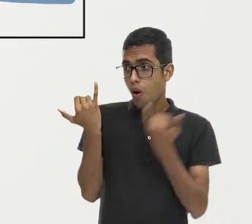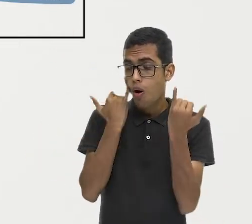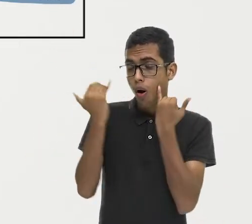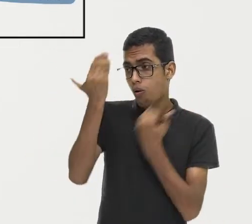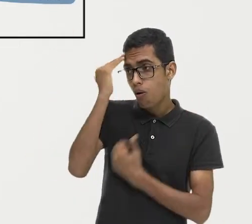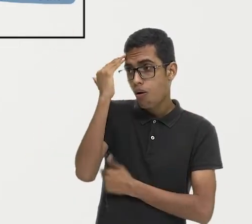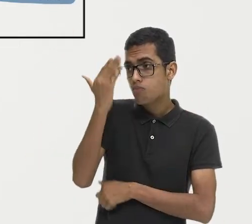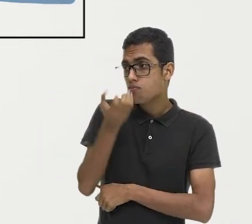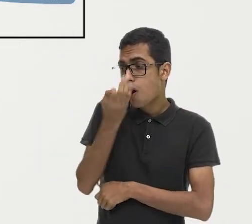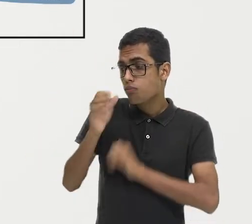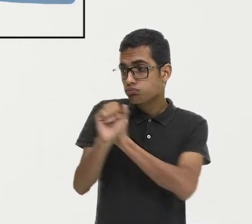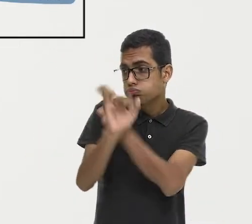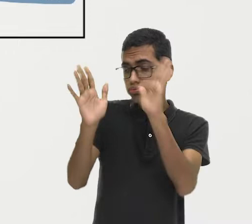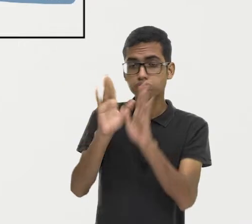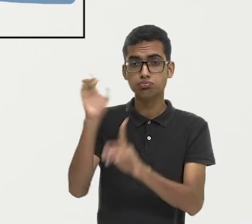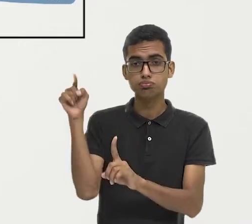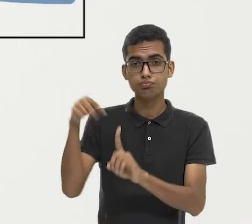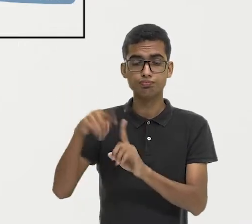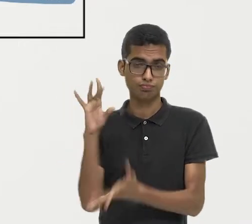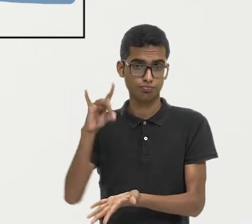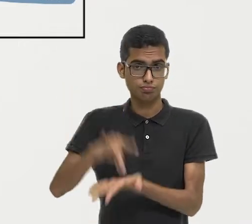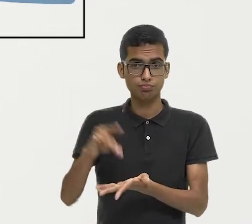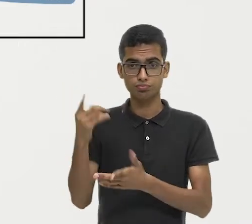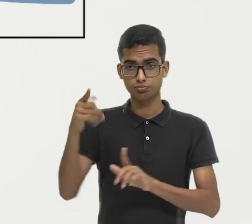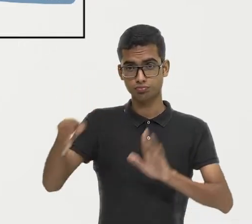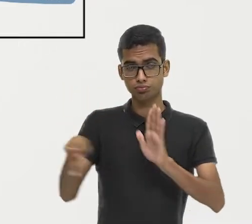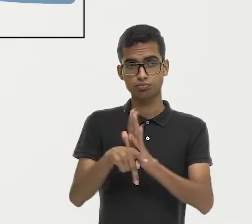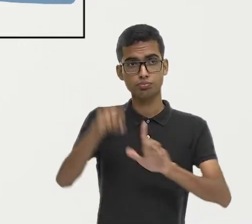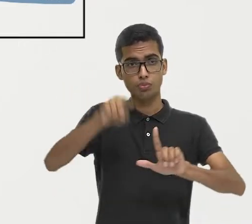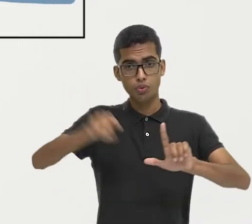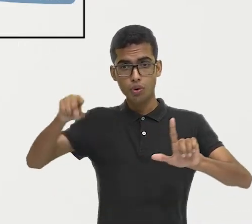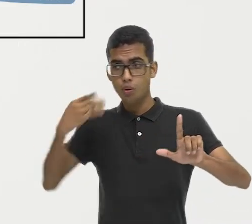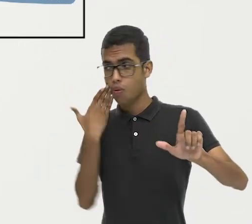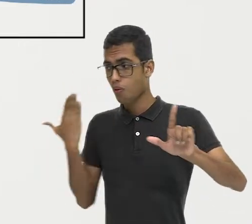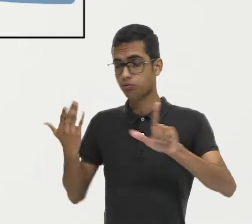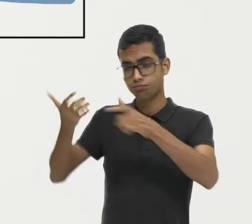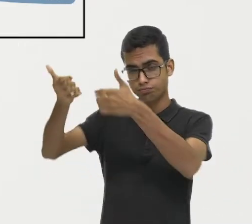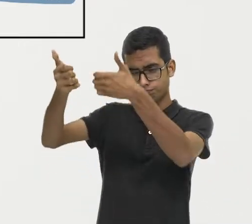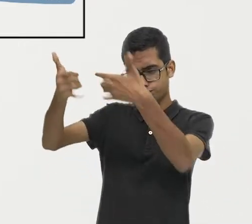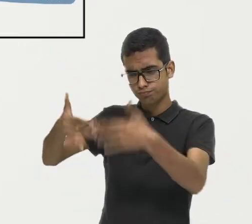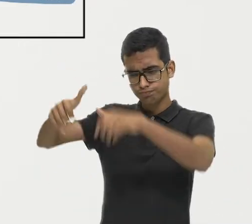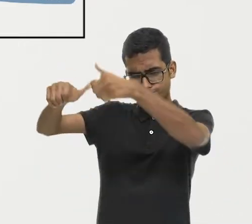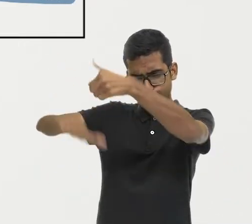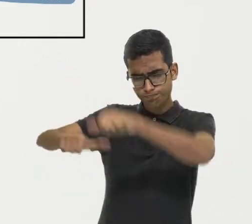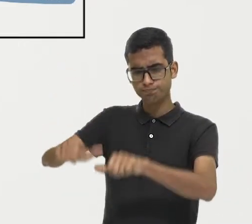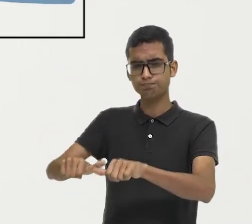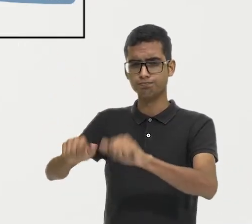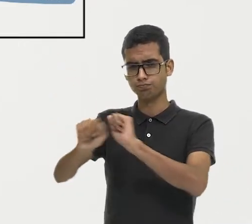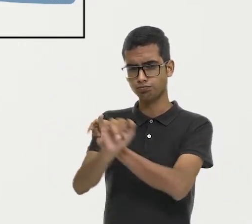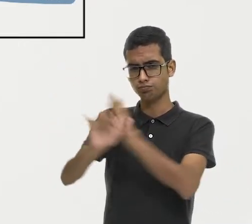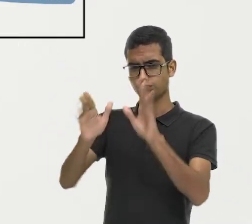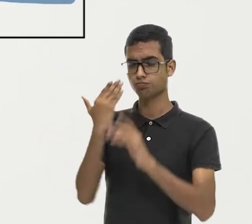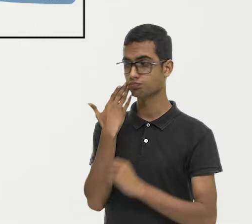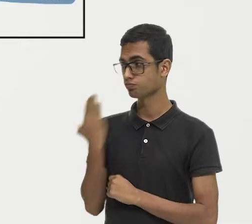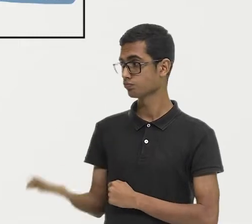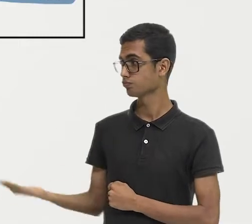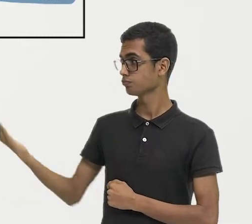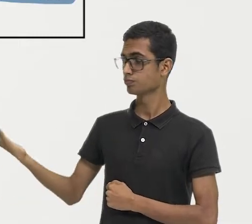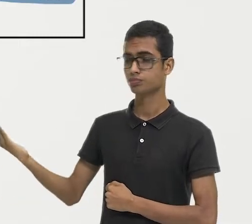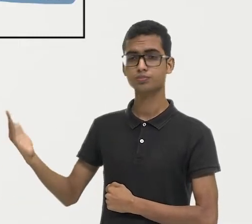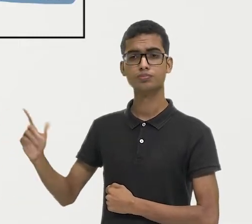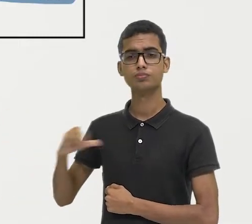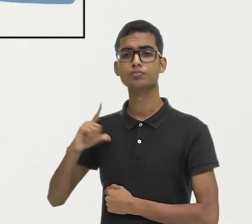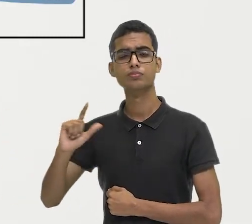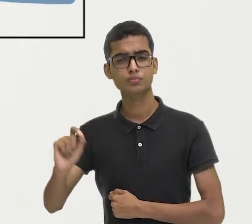gente consiga interpretar de forma correta esse gráfico. Analisando com bastante calma esse que está à nossa